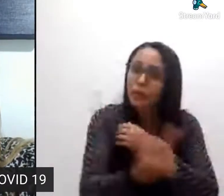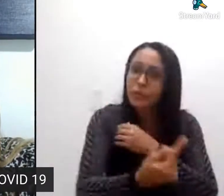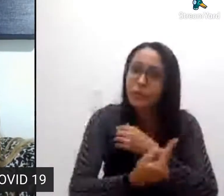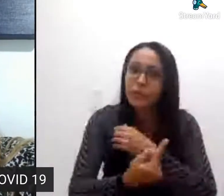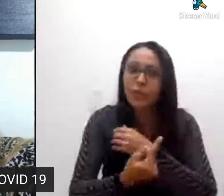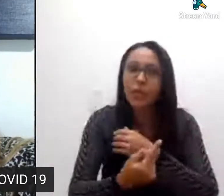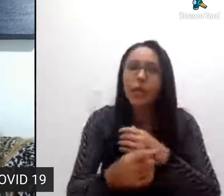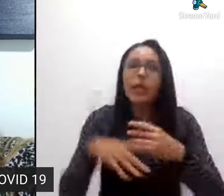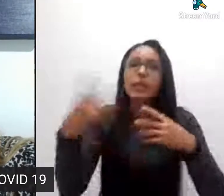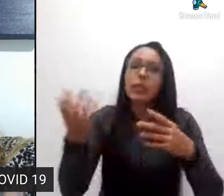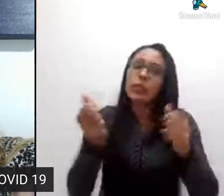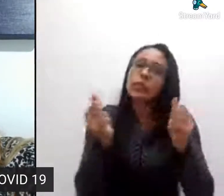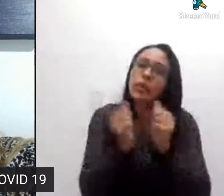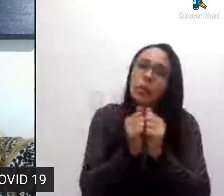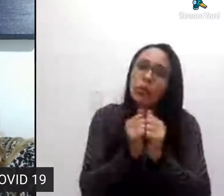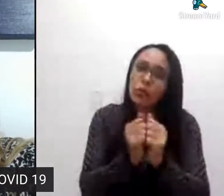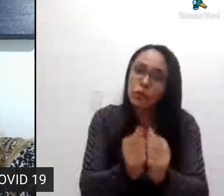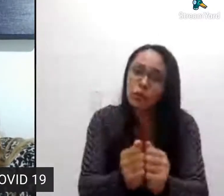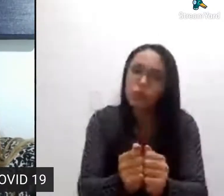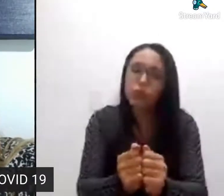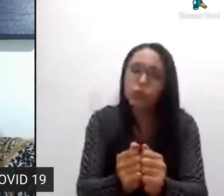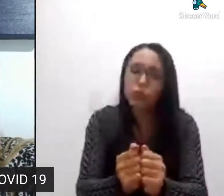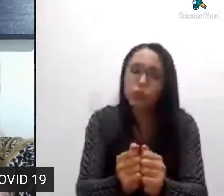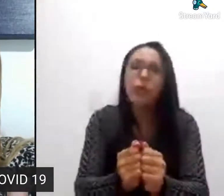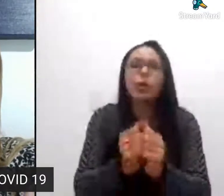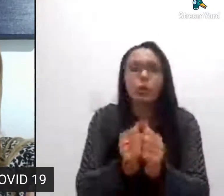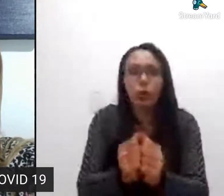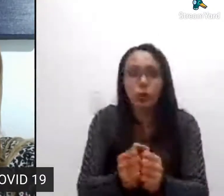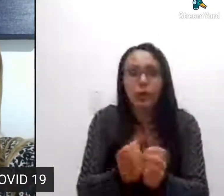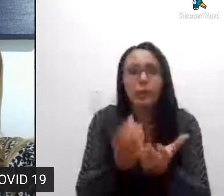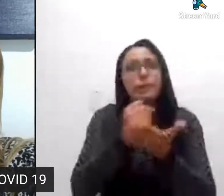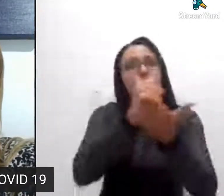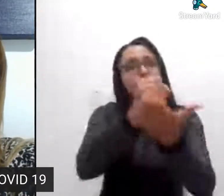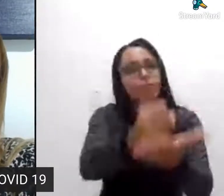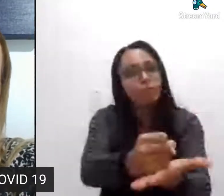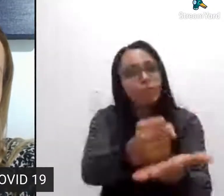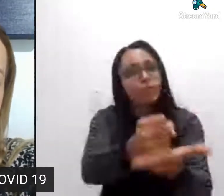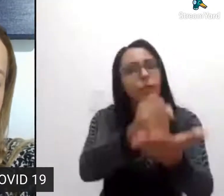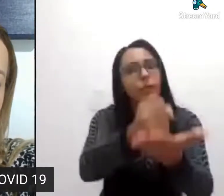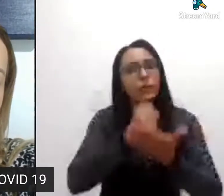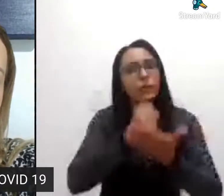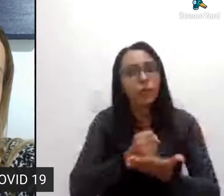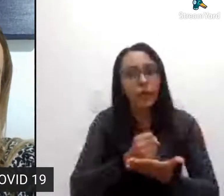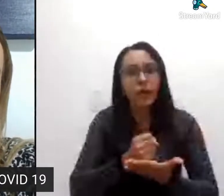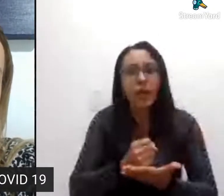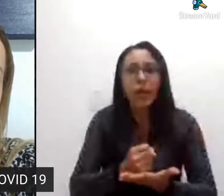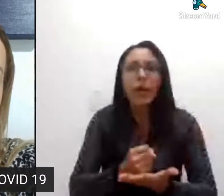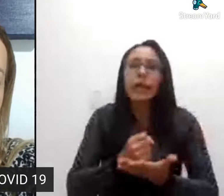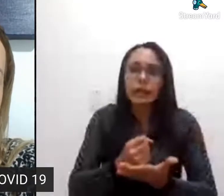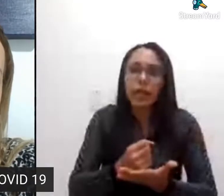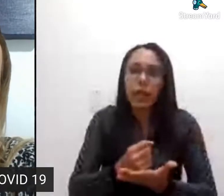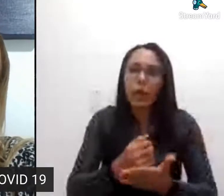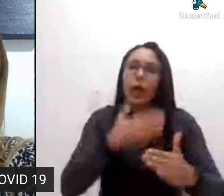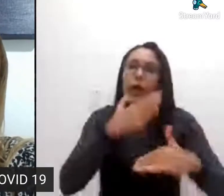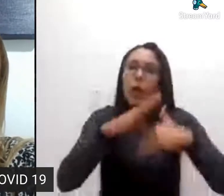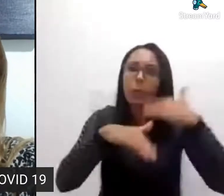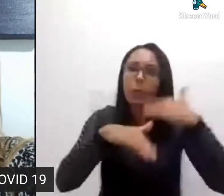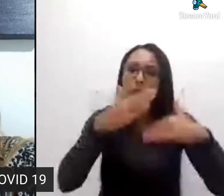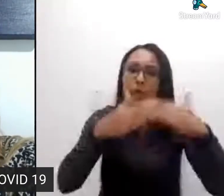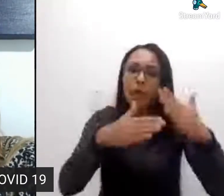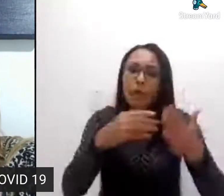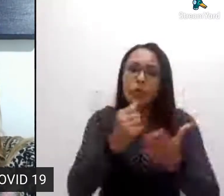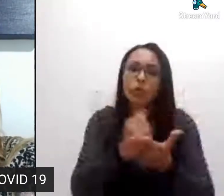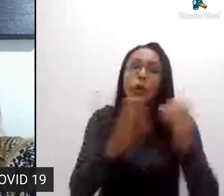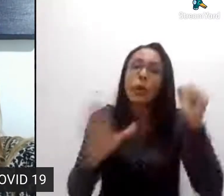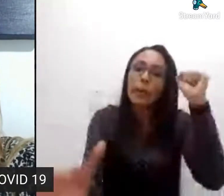estarmos juntos, do que nos ajudarmos, do que esse processo de colaboração para que a gente possa